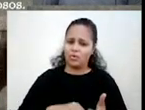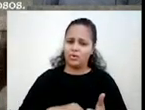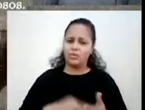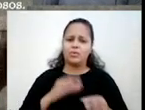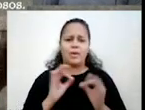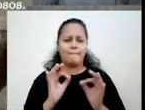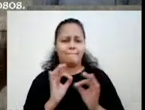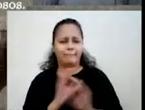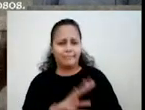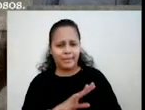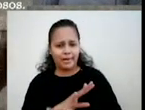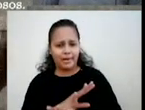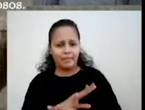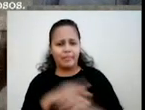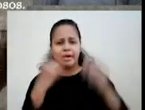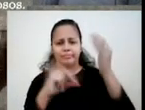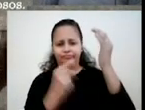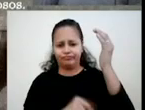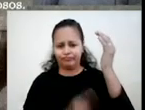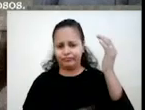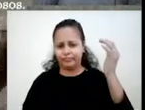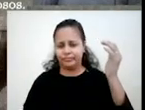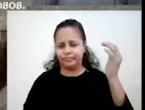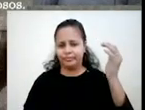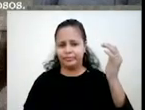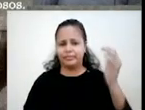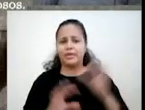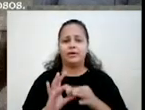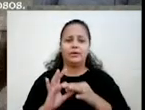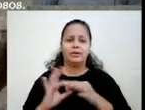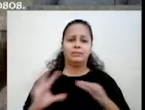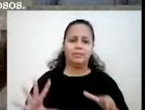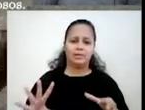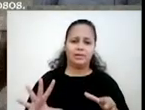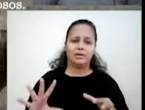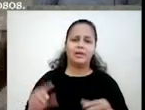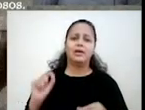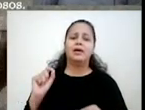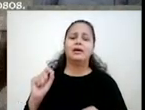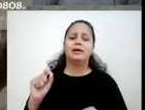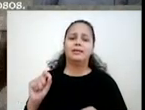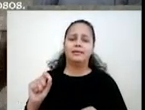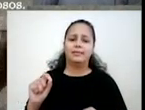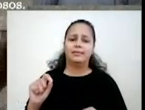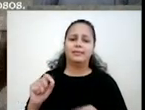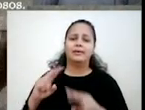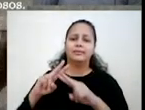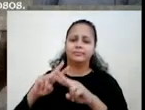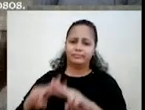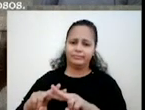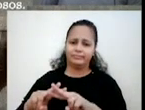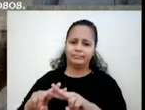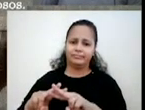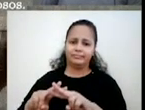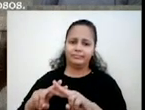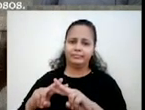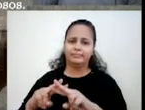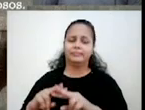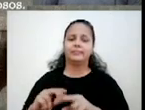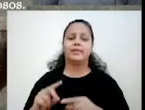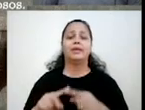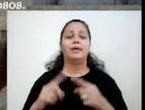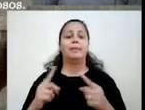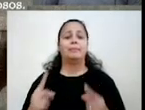e liberar os que estiveram participando da revolta, de punições, de prisões. Né?